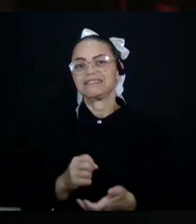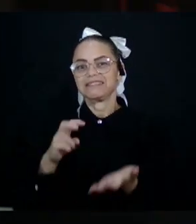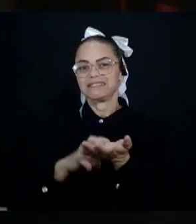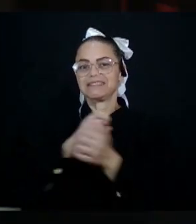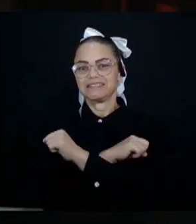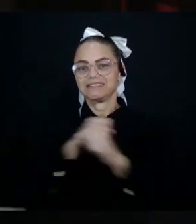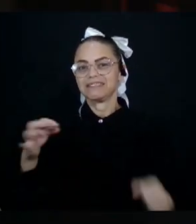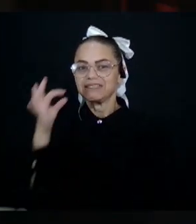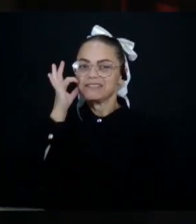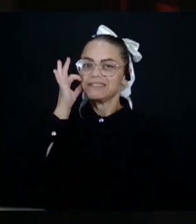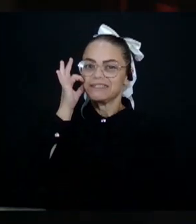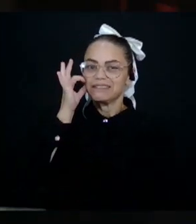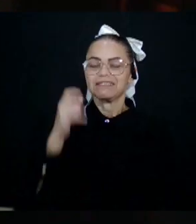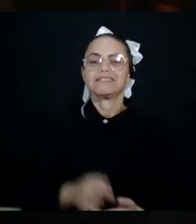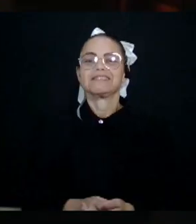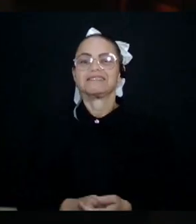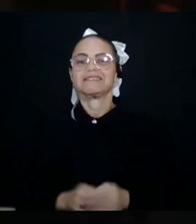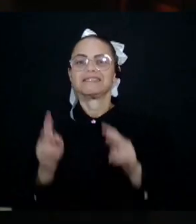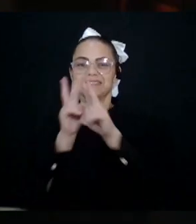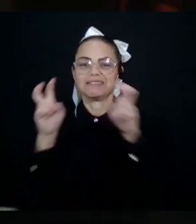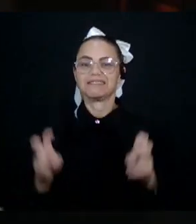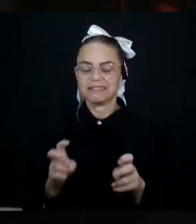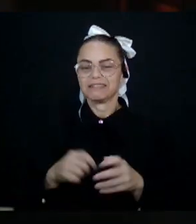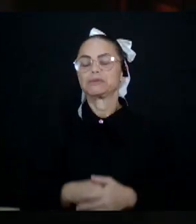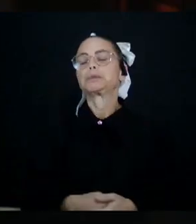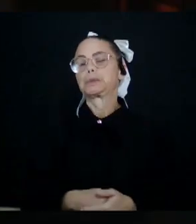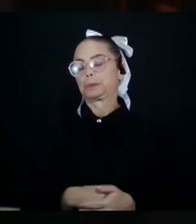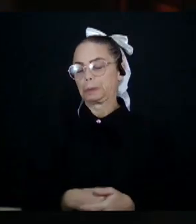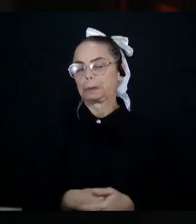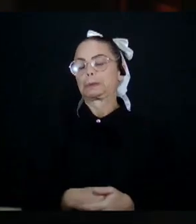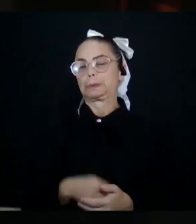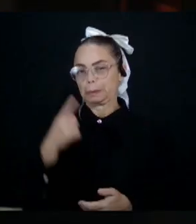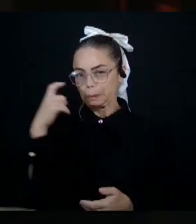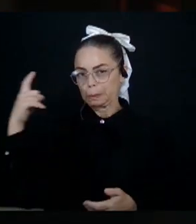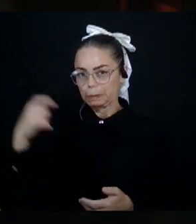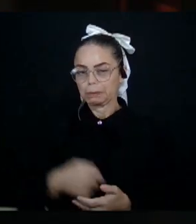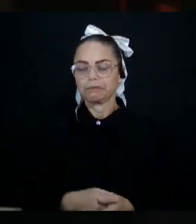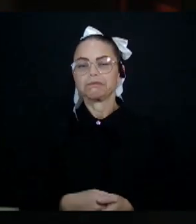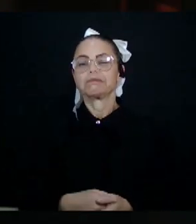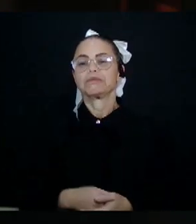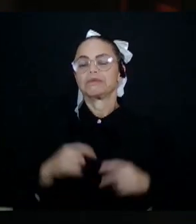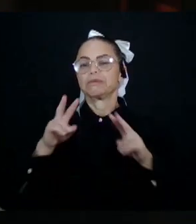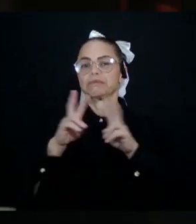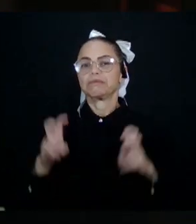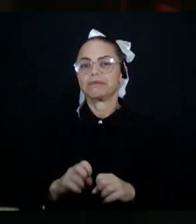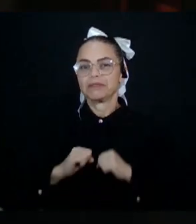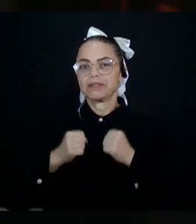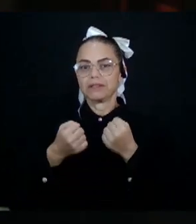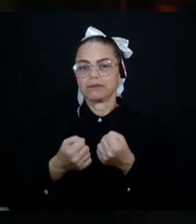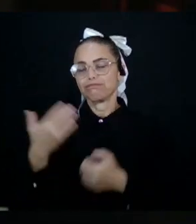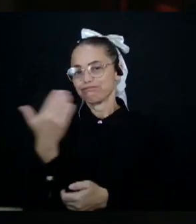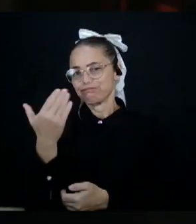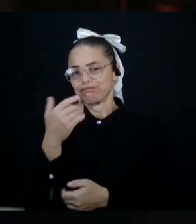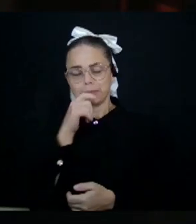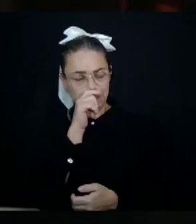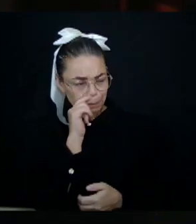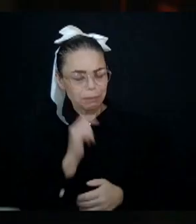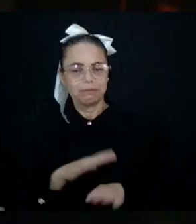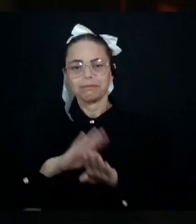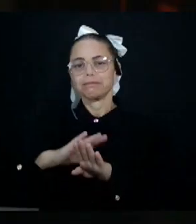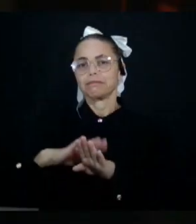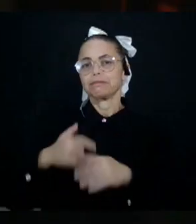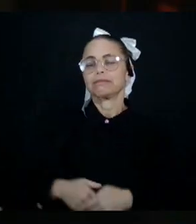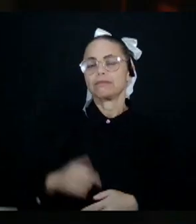vivo, com mais um tema bem interessante, né? A gente vai falar do esforço invisível de ser